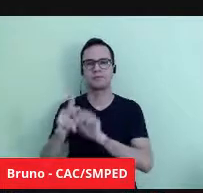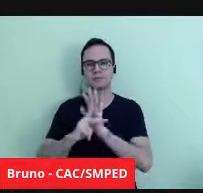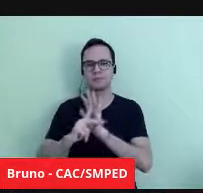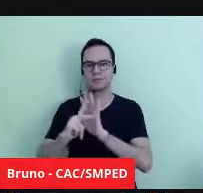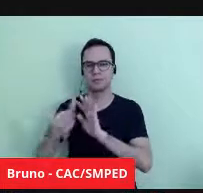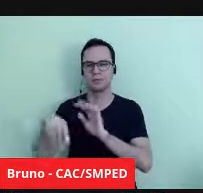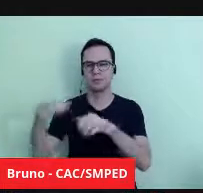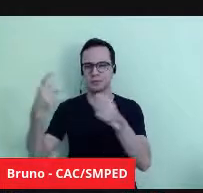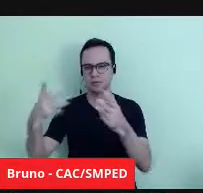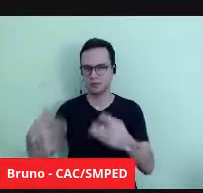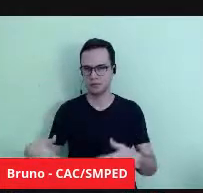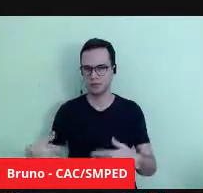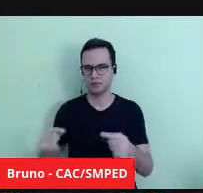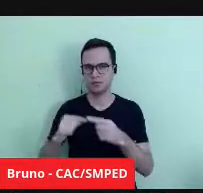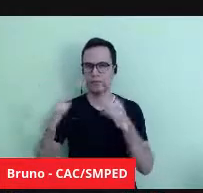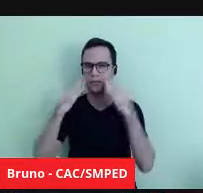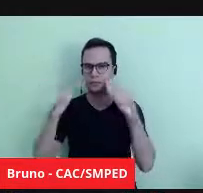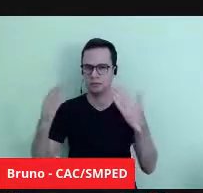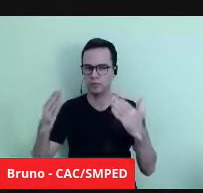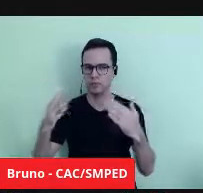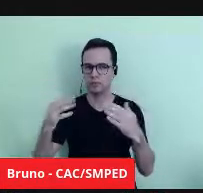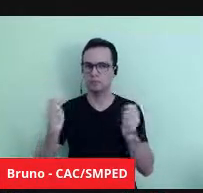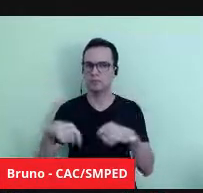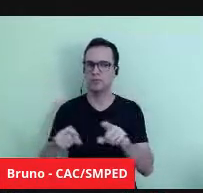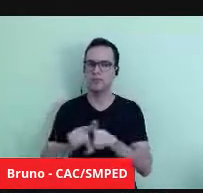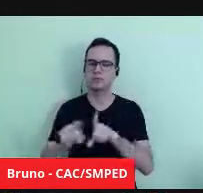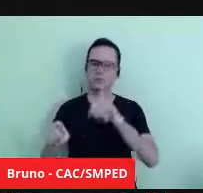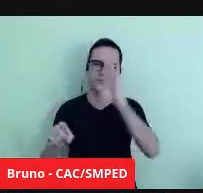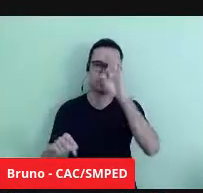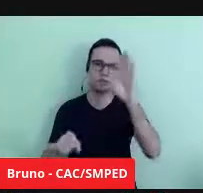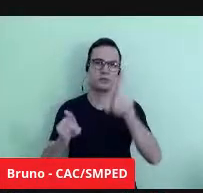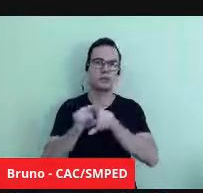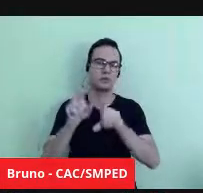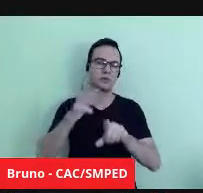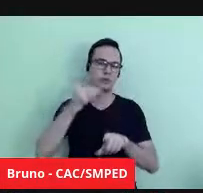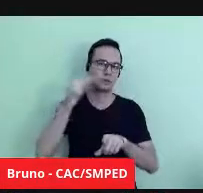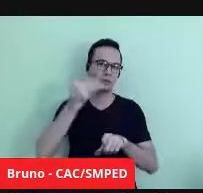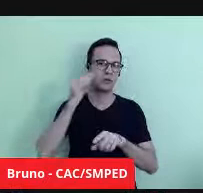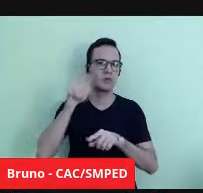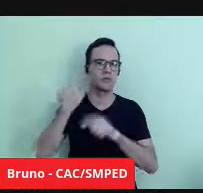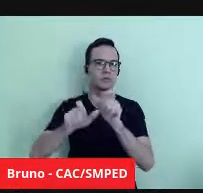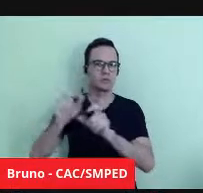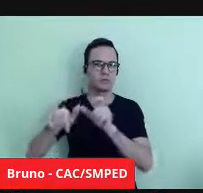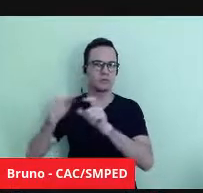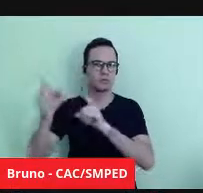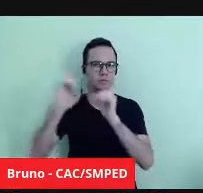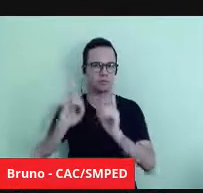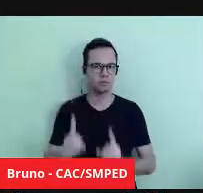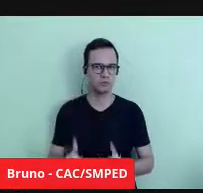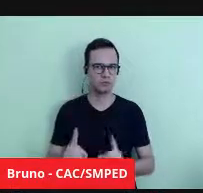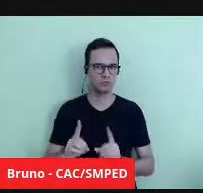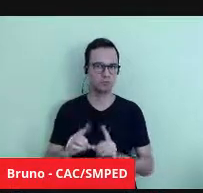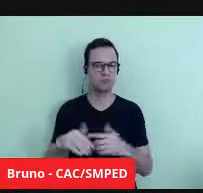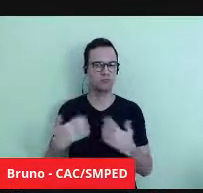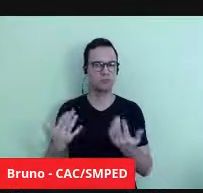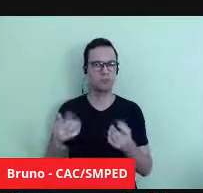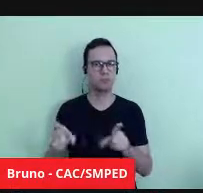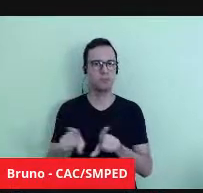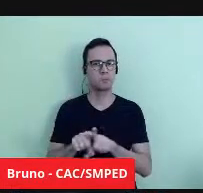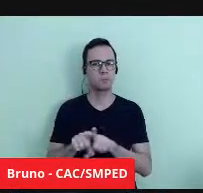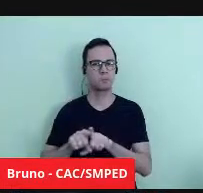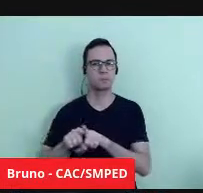contar um pouco sobre a exposição principal, também é uma experiência para as pessoas com deficiência, e não só, né, no final das contas, ela vira